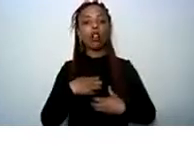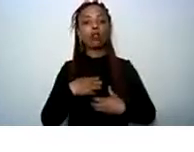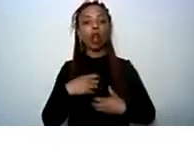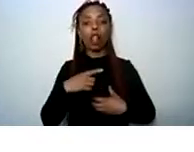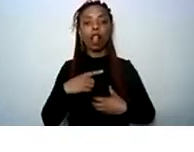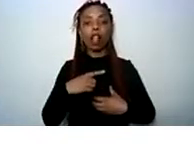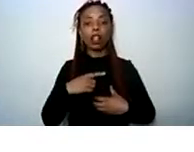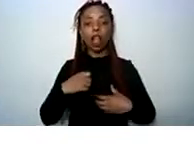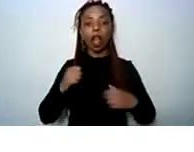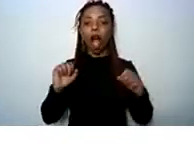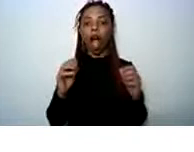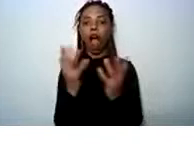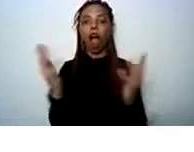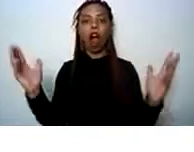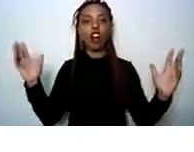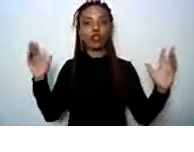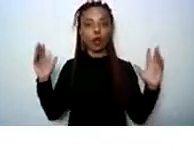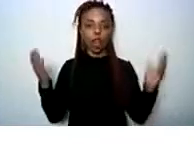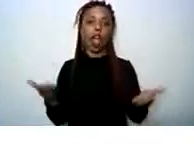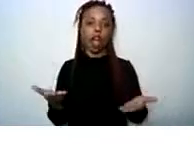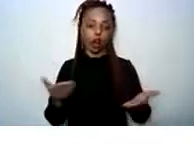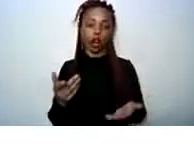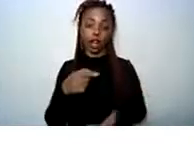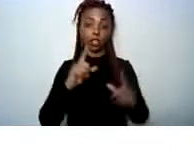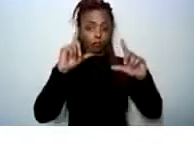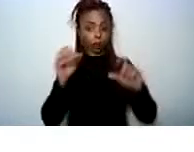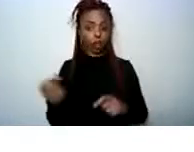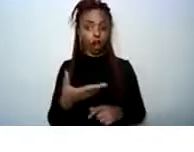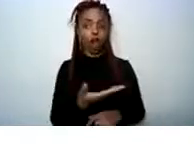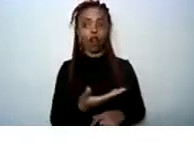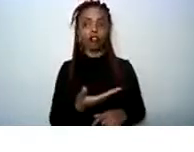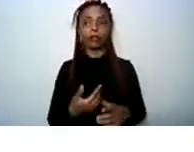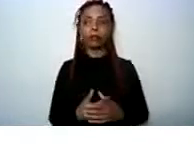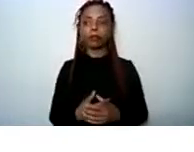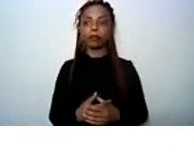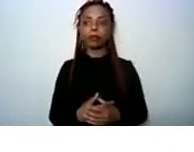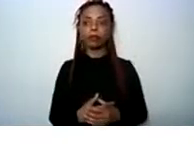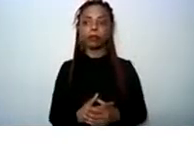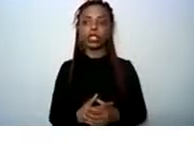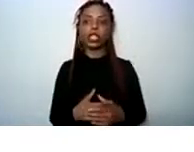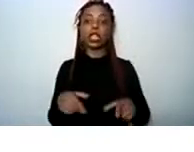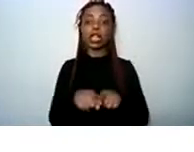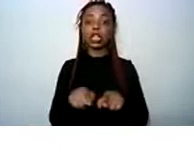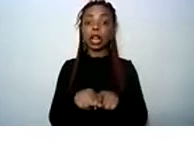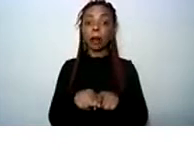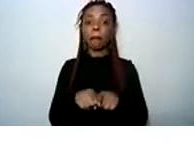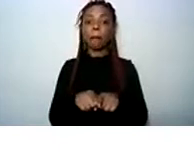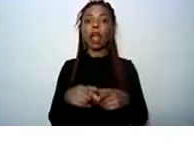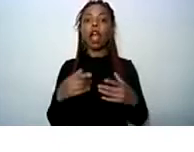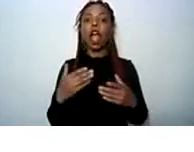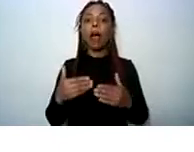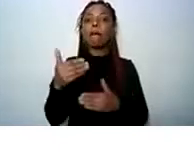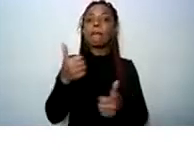arbórea. Atualmente, essa foto é atual. Então, e também quais são os edifícios que